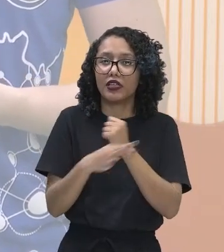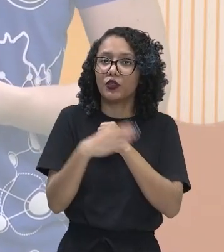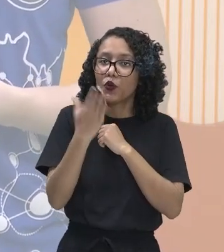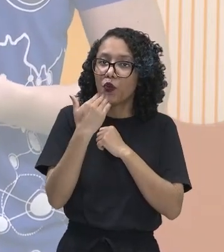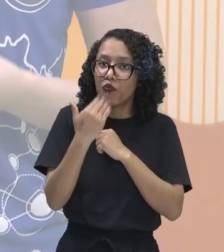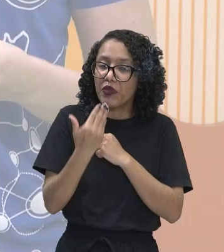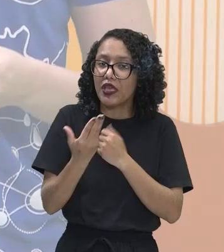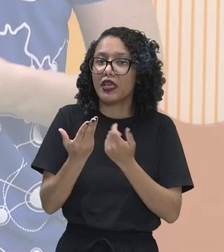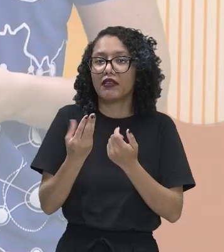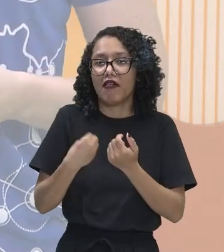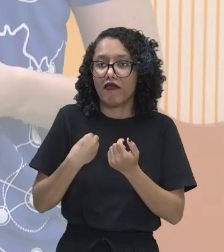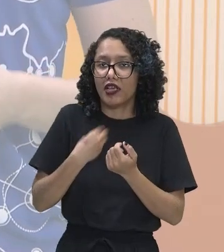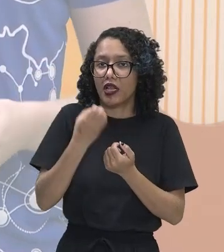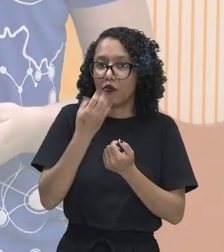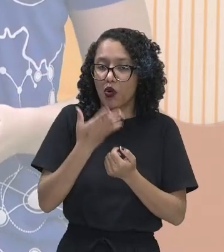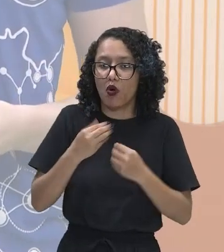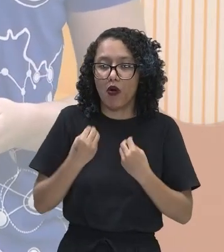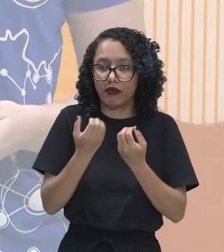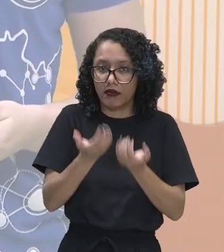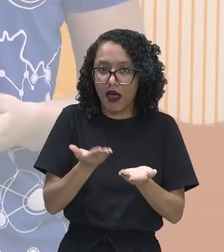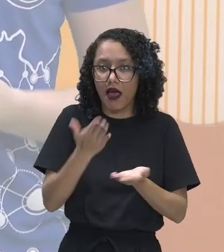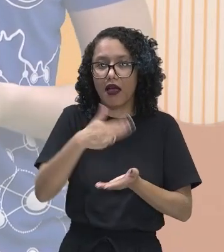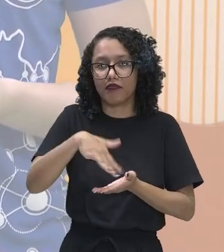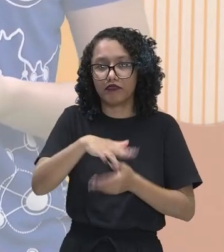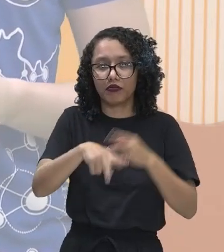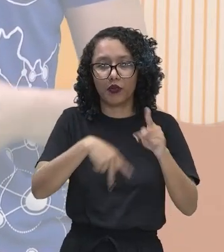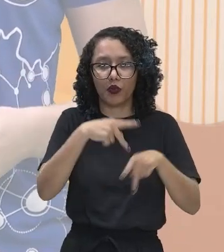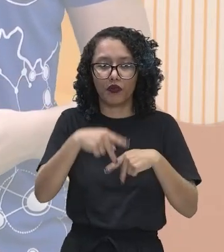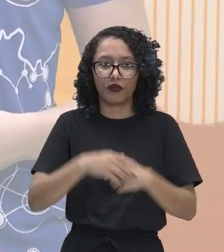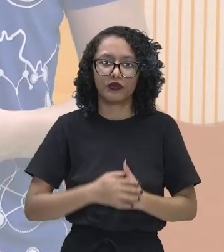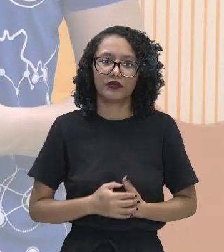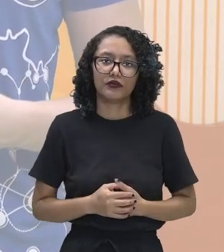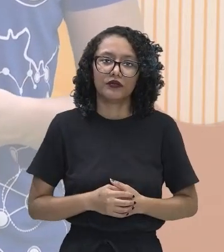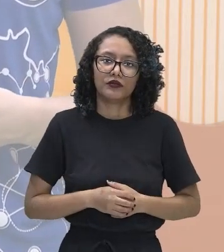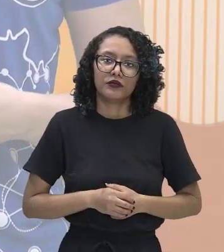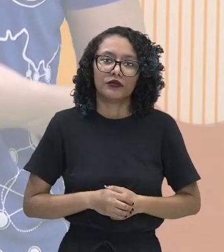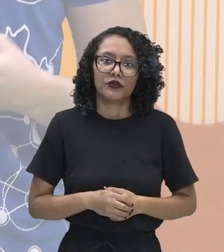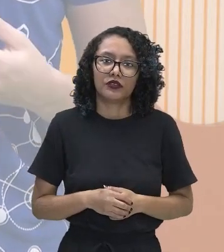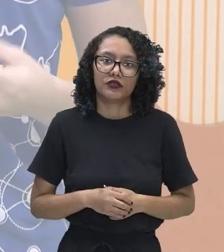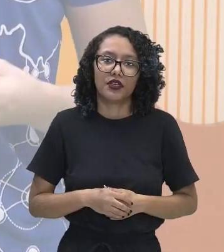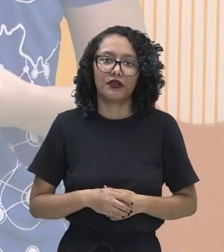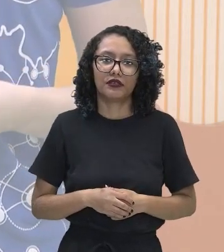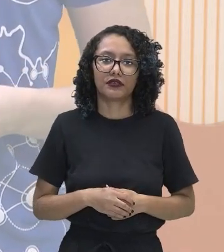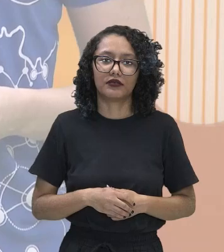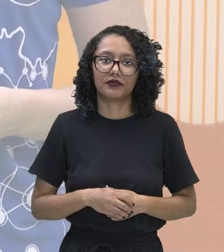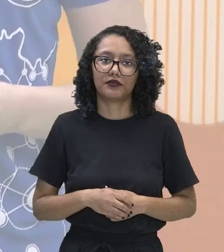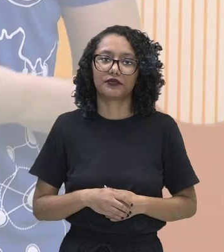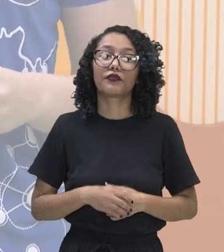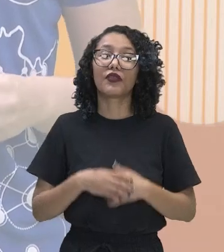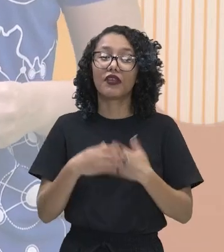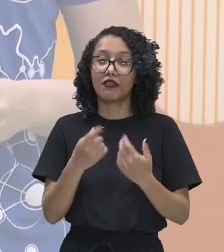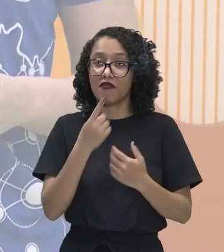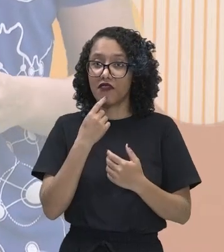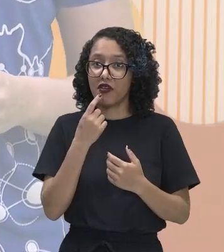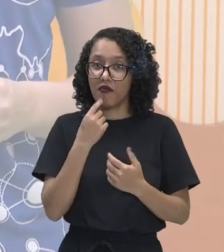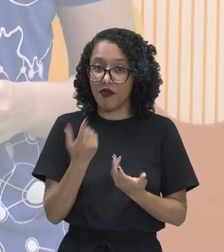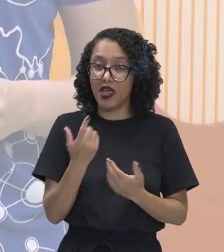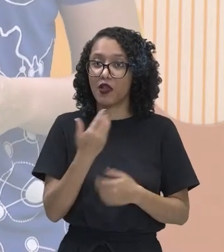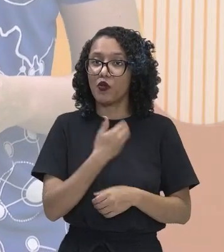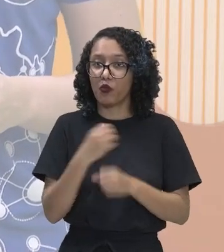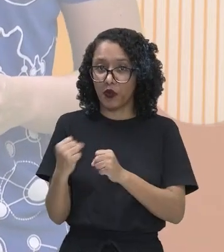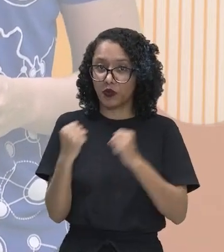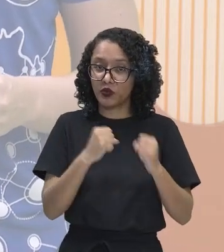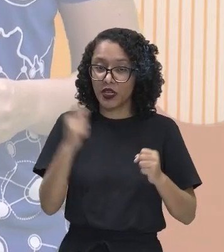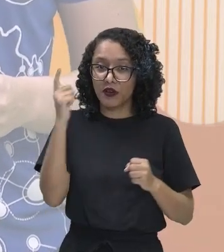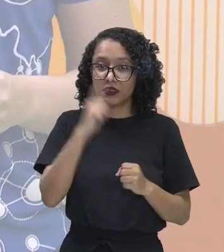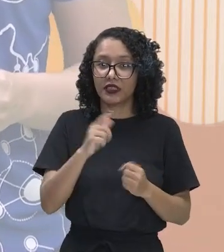da população. Então, sob esse lema, os bolcheviques tomam o poder e aí a gente vai ter a instauração